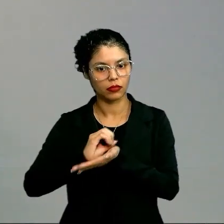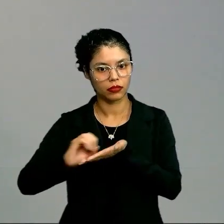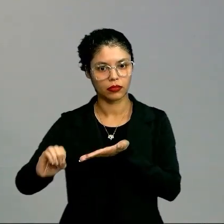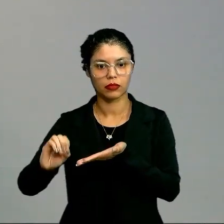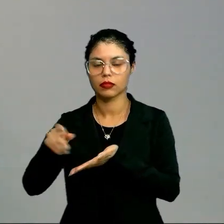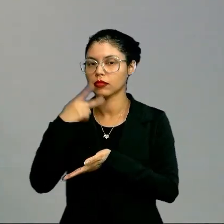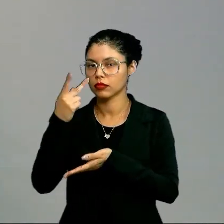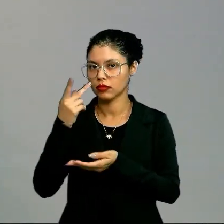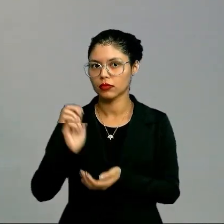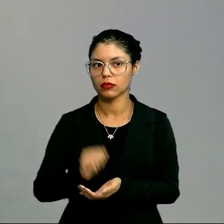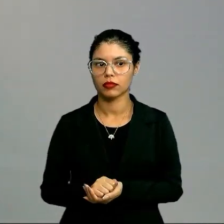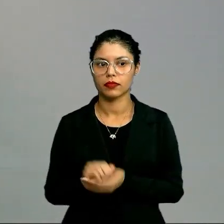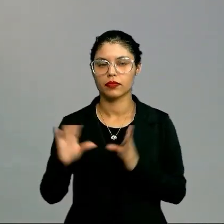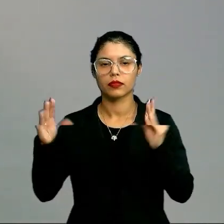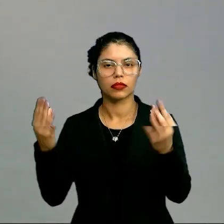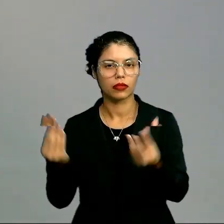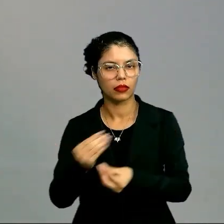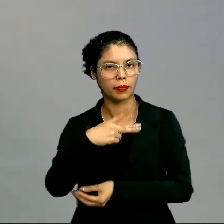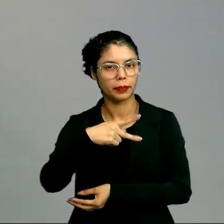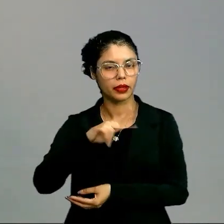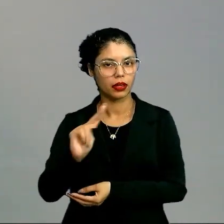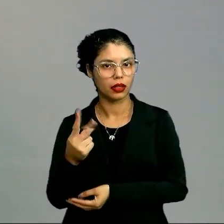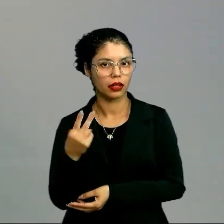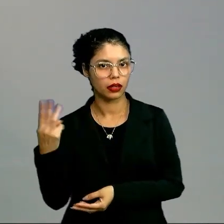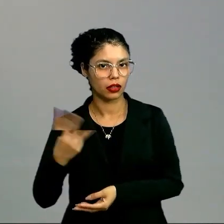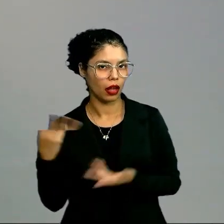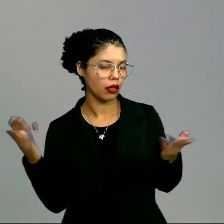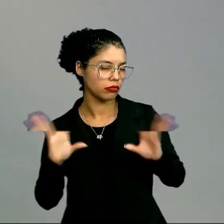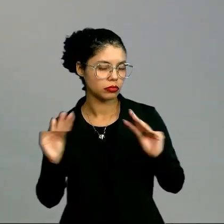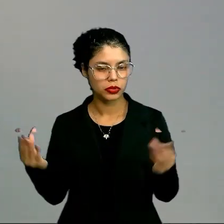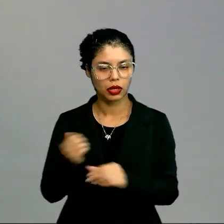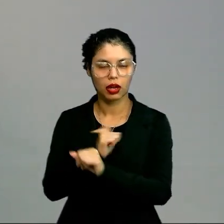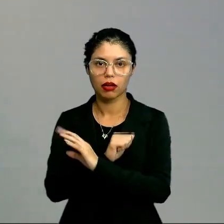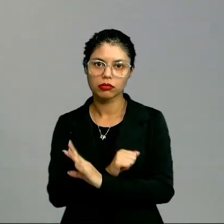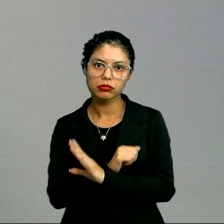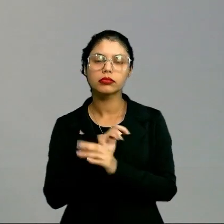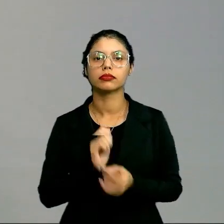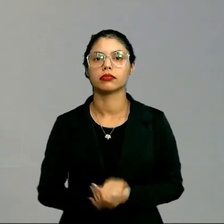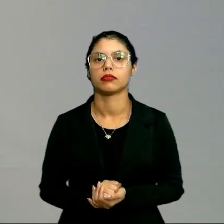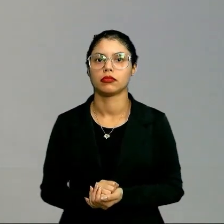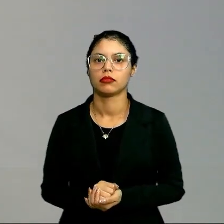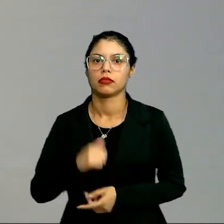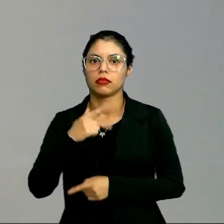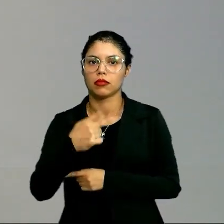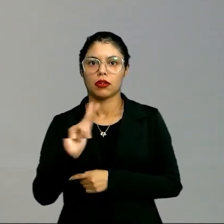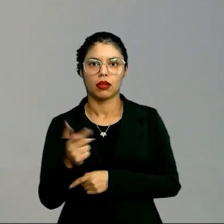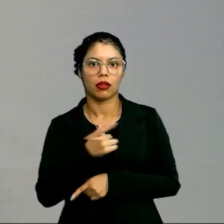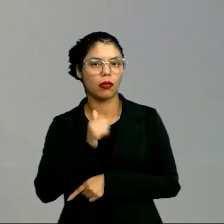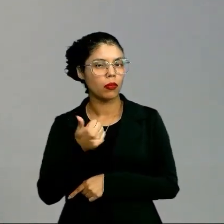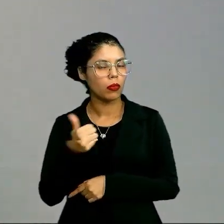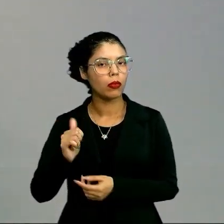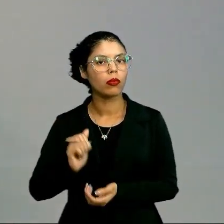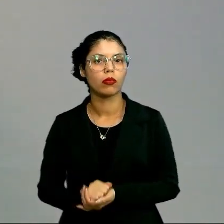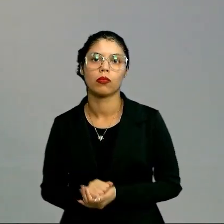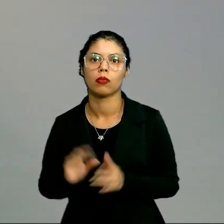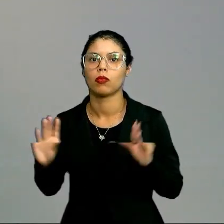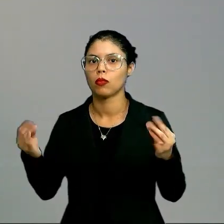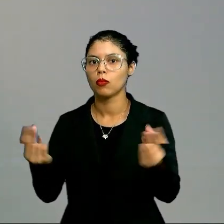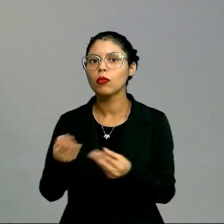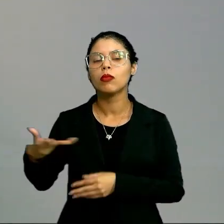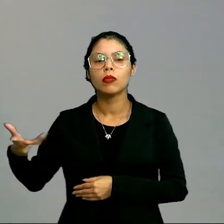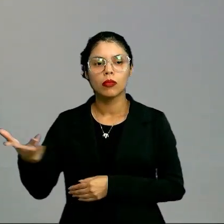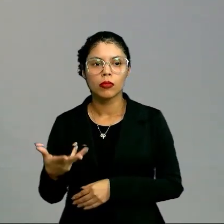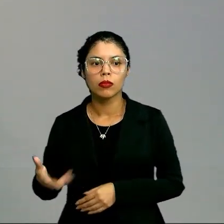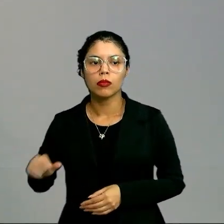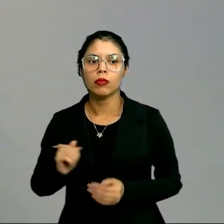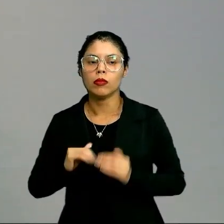te diz, a substância tem pH 3, então ela é uma substância ácida. A substância tem pH 11, então ela é uma substância